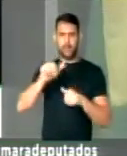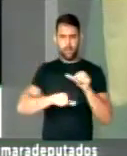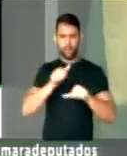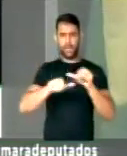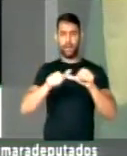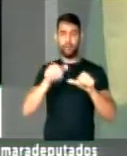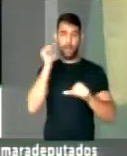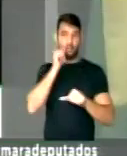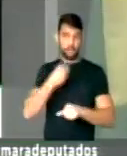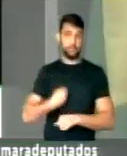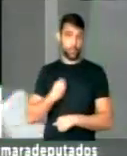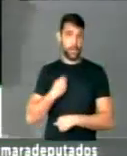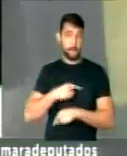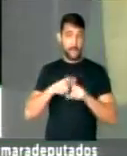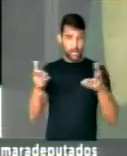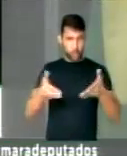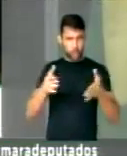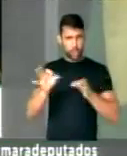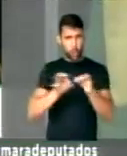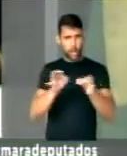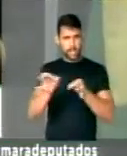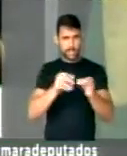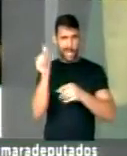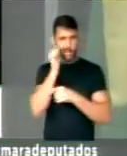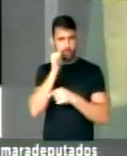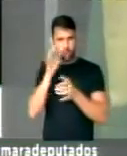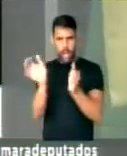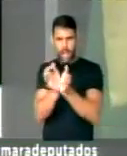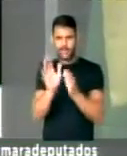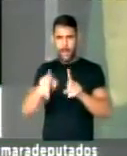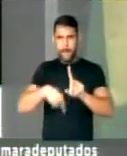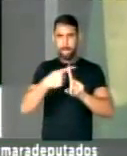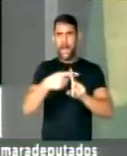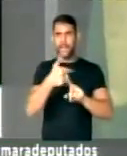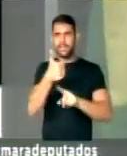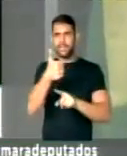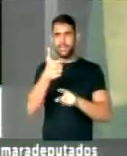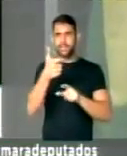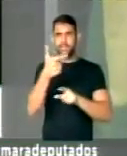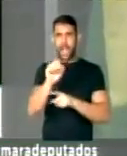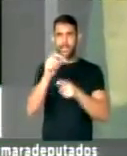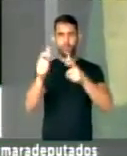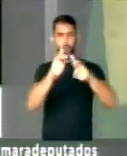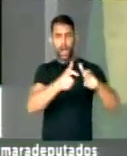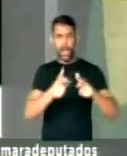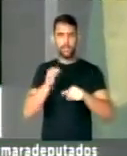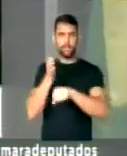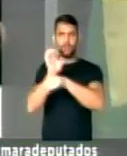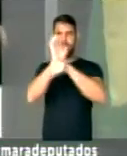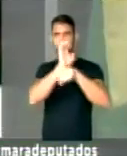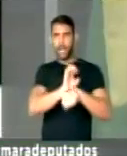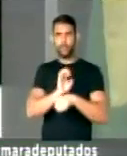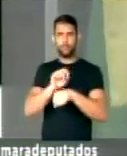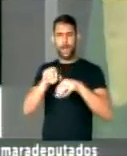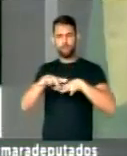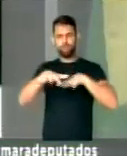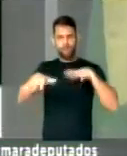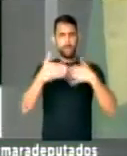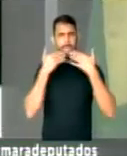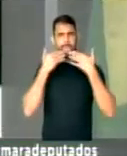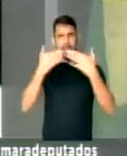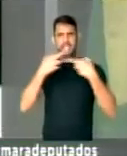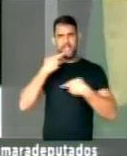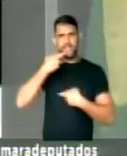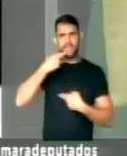mas hoje estão mobilizadas em mais de 10 pontos do nosso estado para dizer